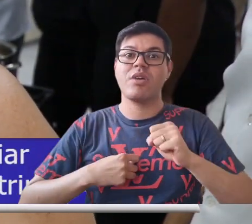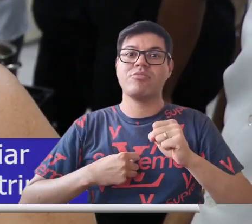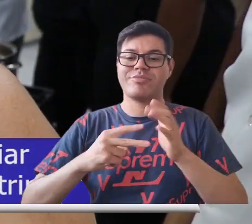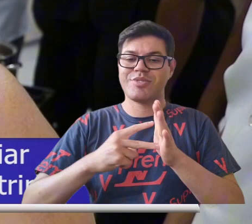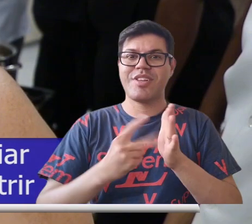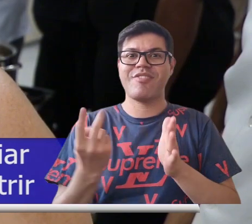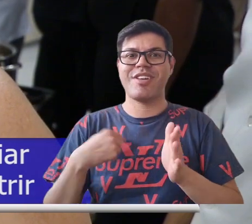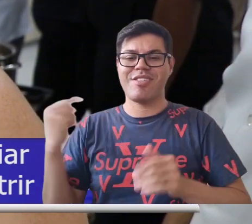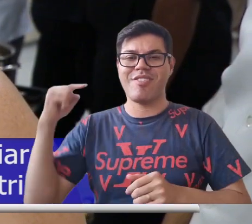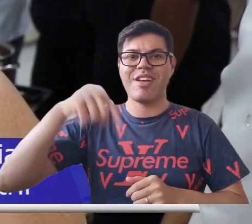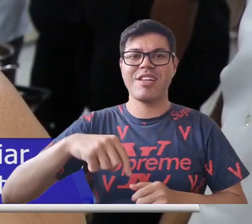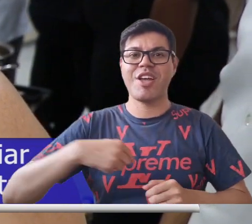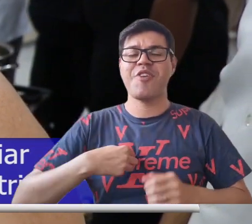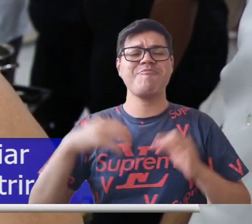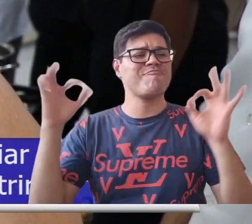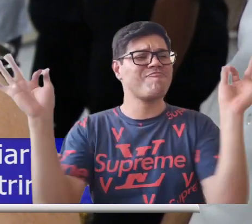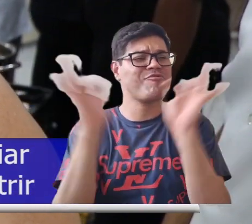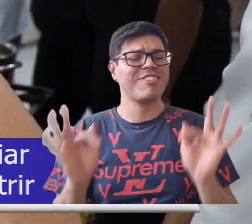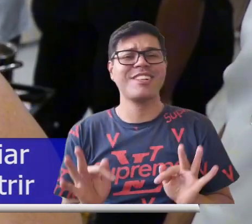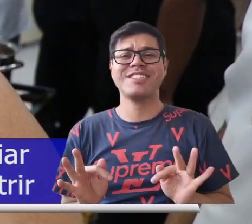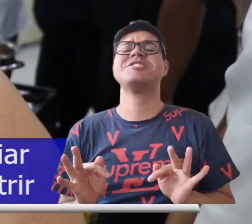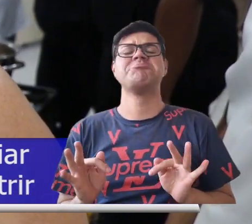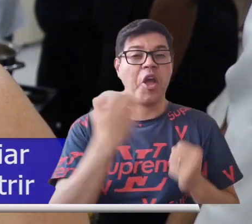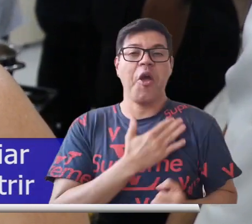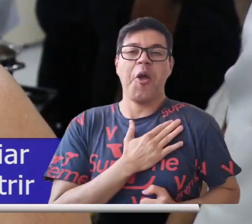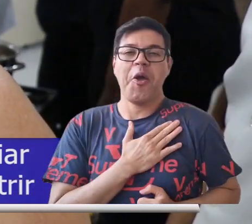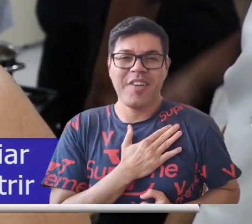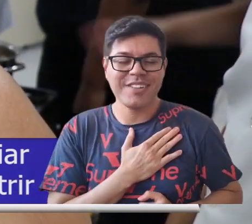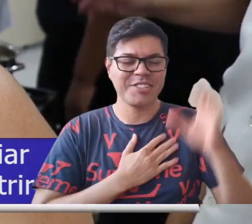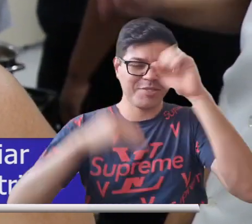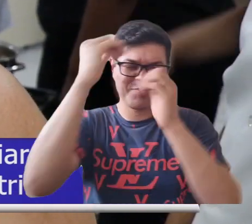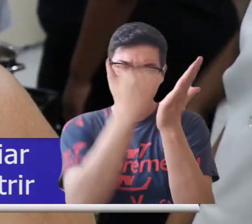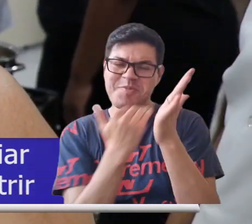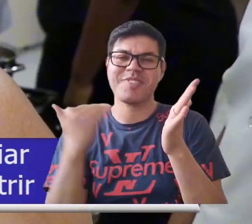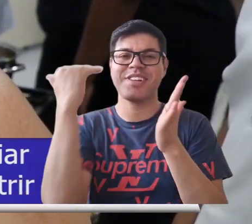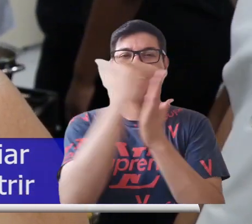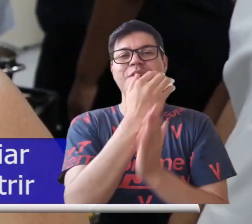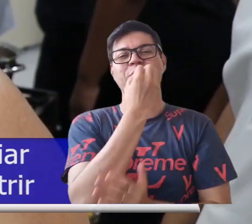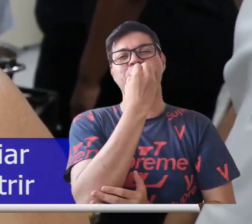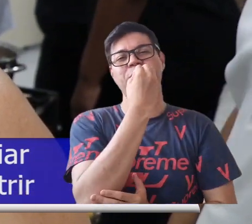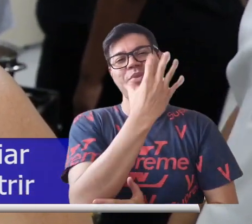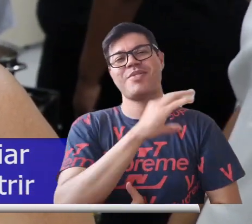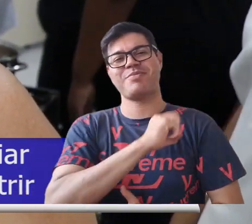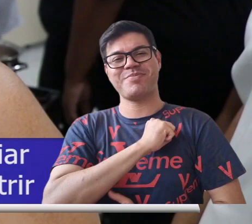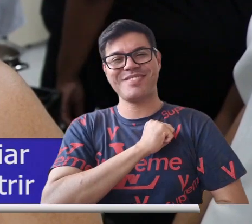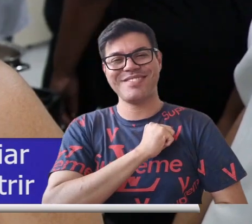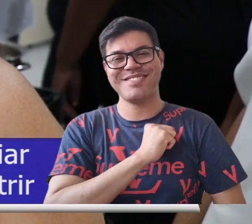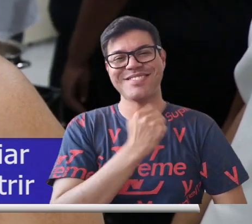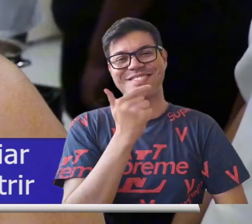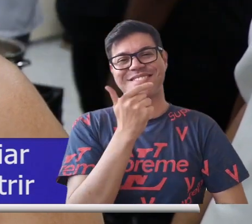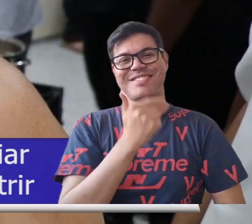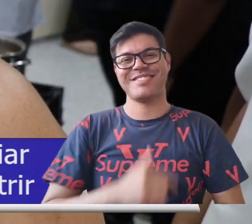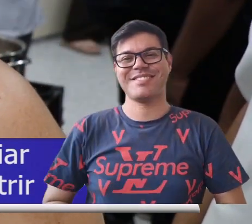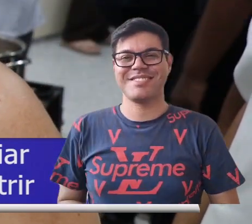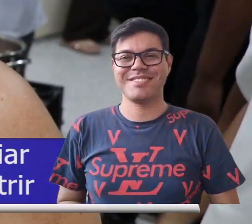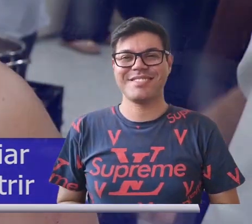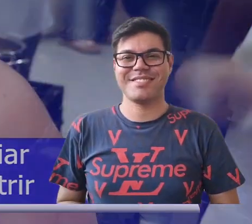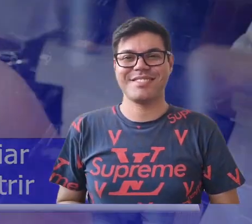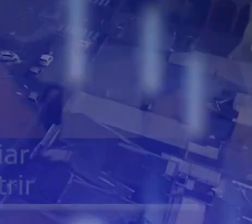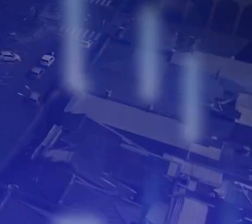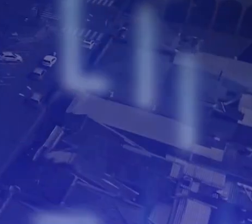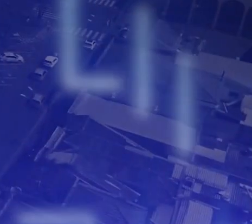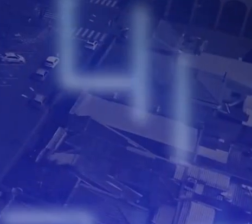pela segunda vez que eu estou aqui, eu estou super feliz, eu estou amando, estou adorando estar aqui aprendendo um pouco mais, viu? Muito bom, eu estou amando.